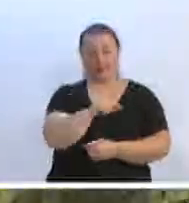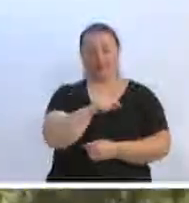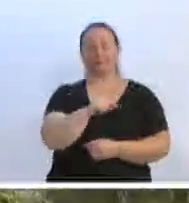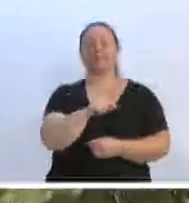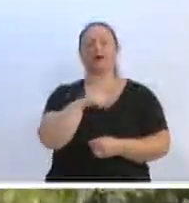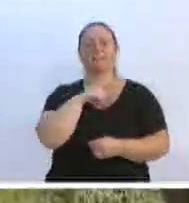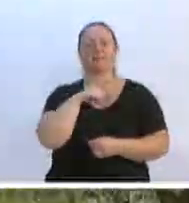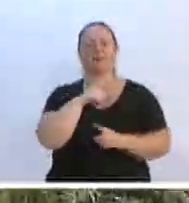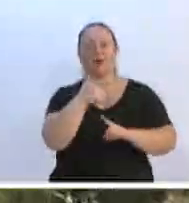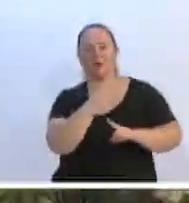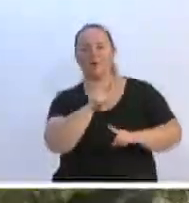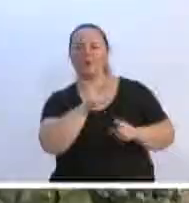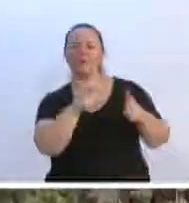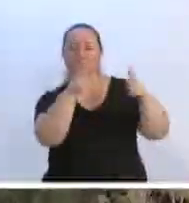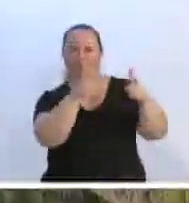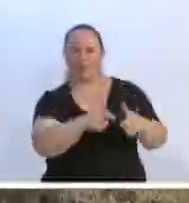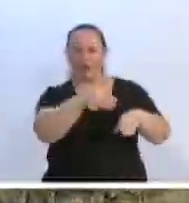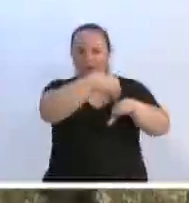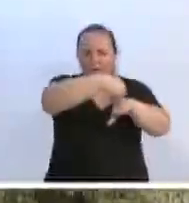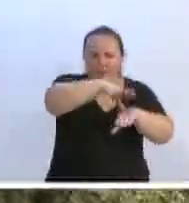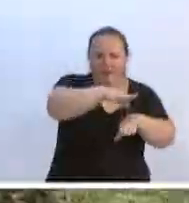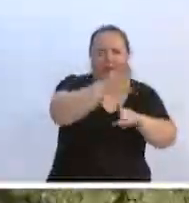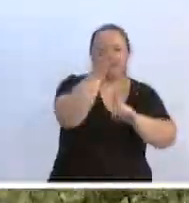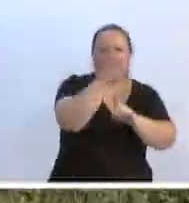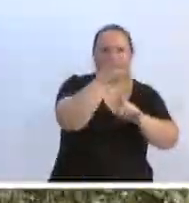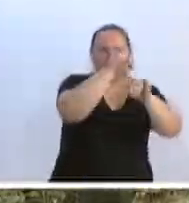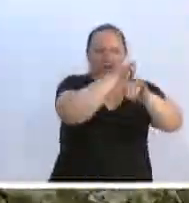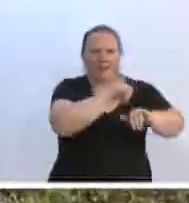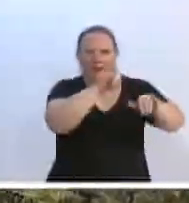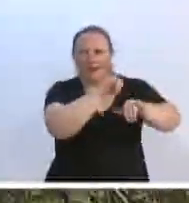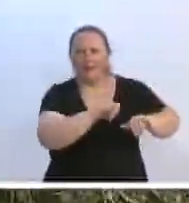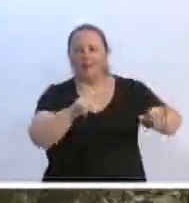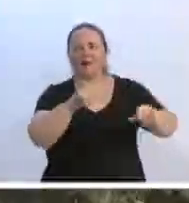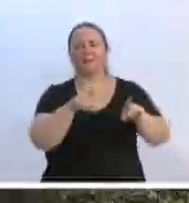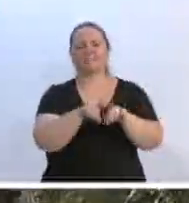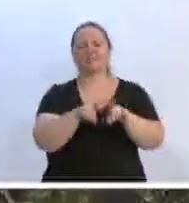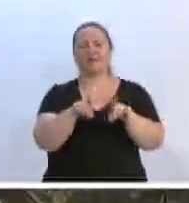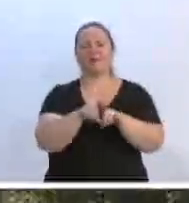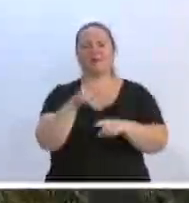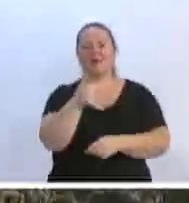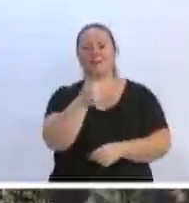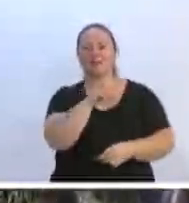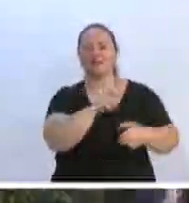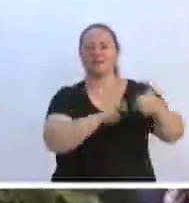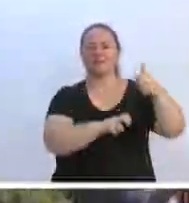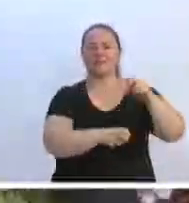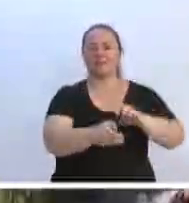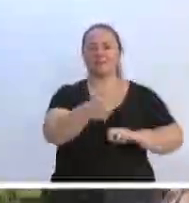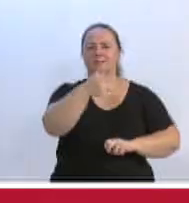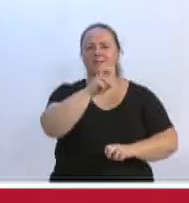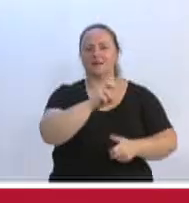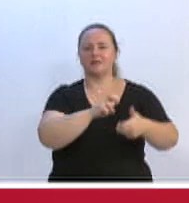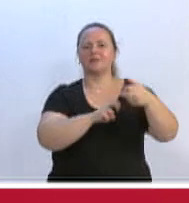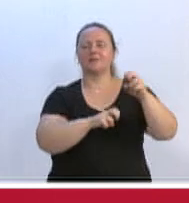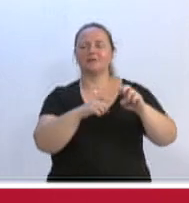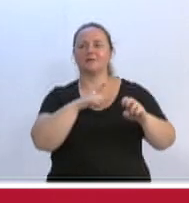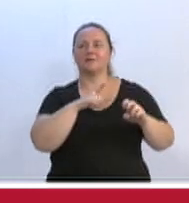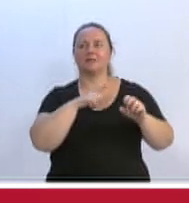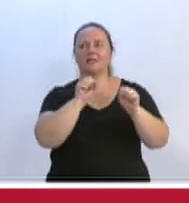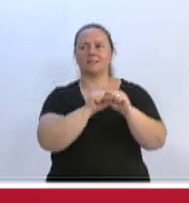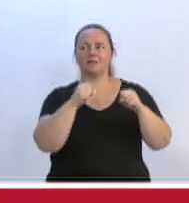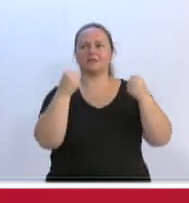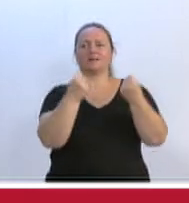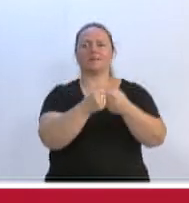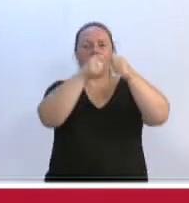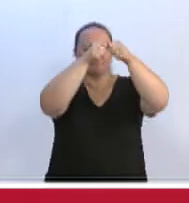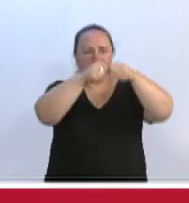a outra base de transmissão via satélite e onde, quinzenalmente, são realizados seminários que são transmitidos para